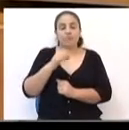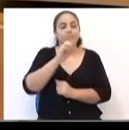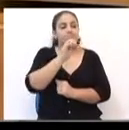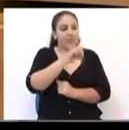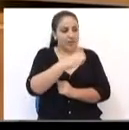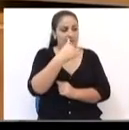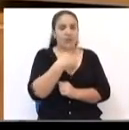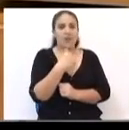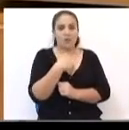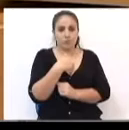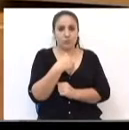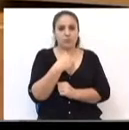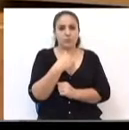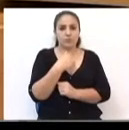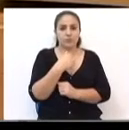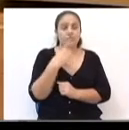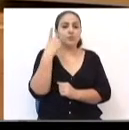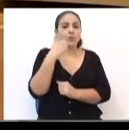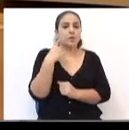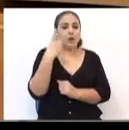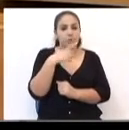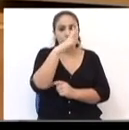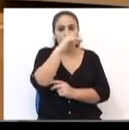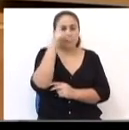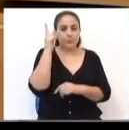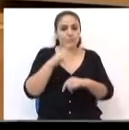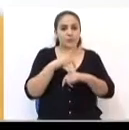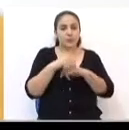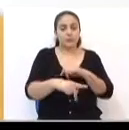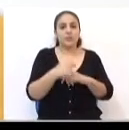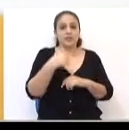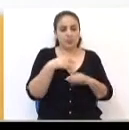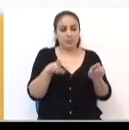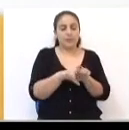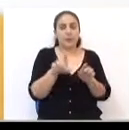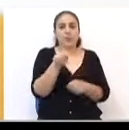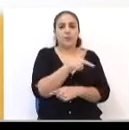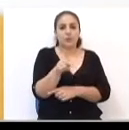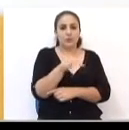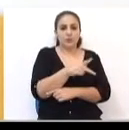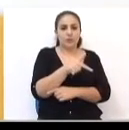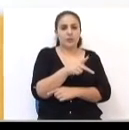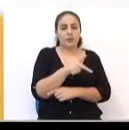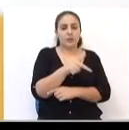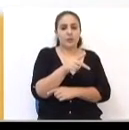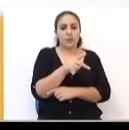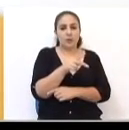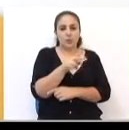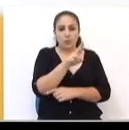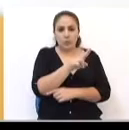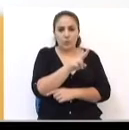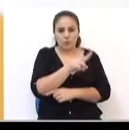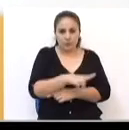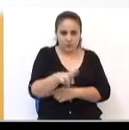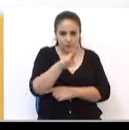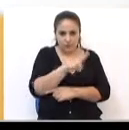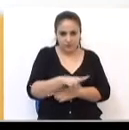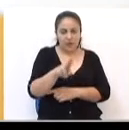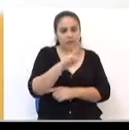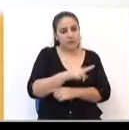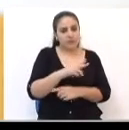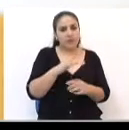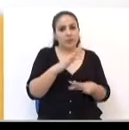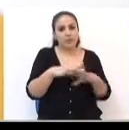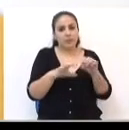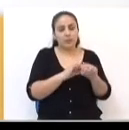Fundo, atuo na área trabalhista e previdenciária e também sou professor universitário. Eu concluí o mestrado, o doutorado na área de Direito Público